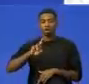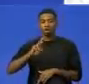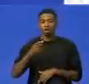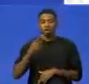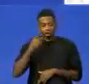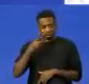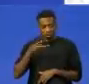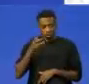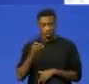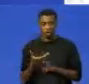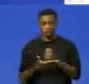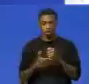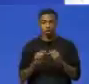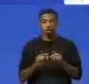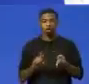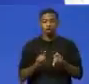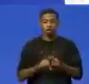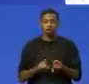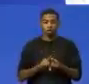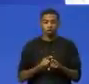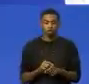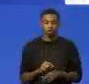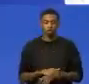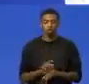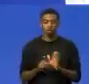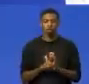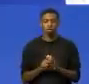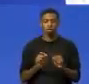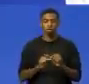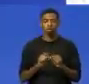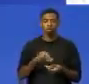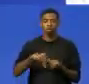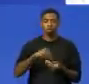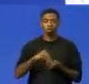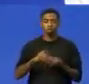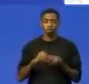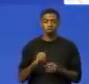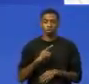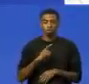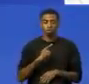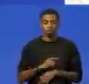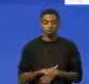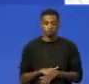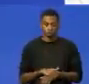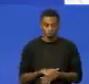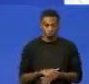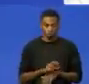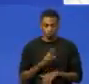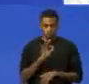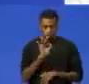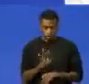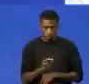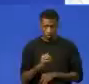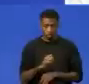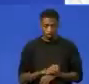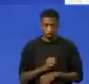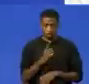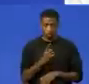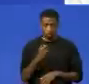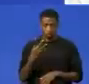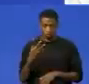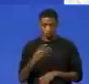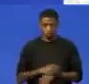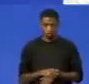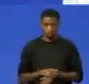na fórmula estrutural do biodiesel, produto da reação de transesterificação. Então, resposta à questão